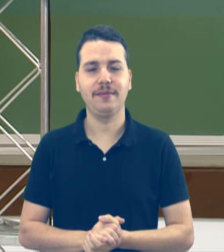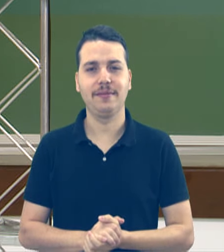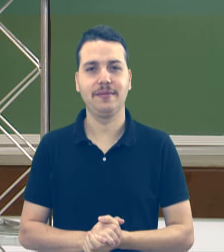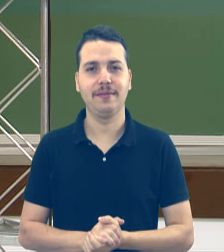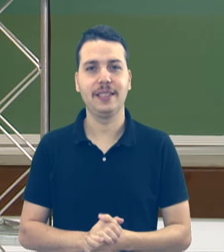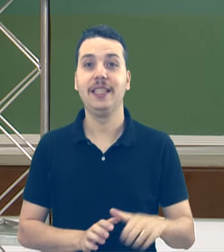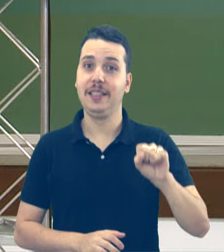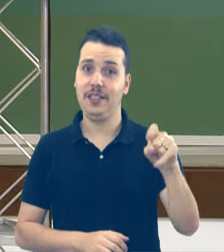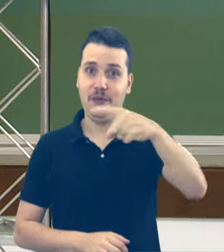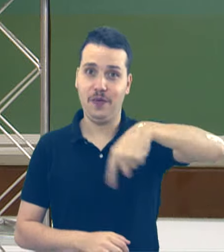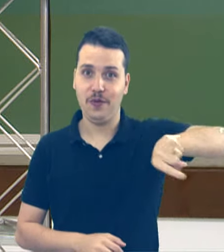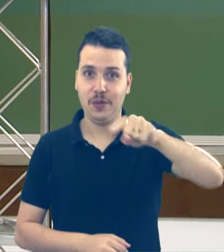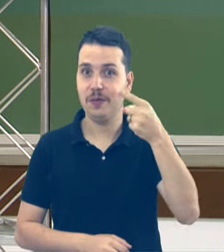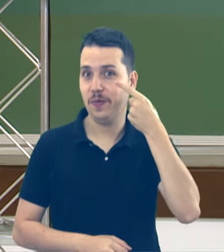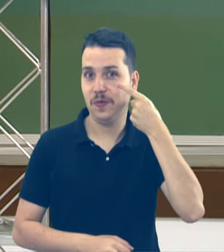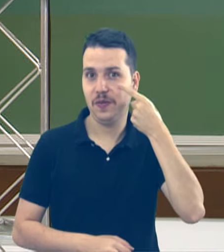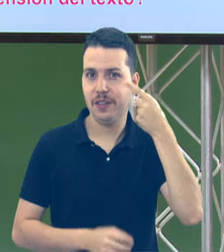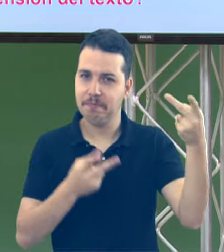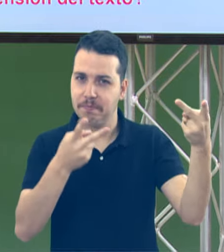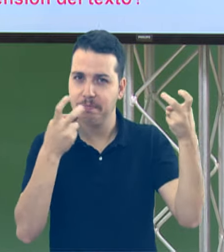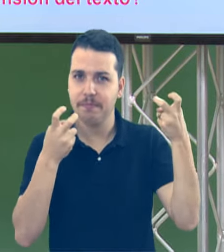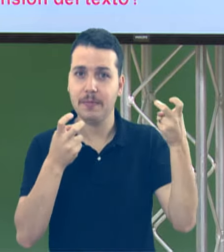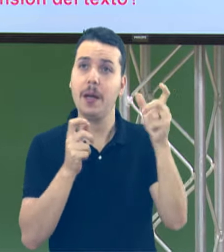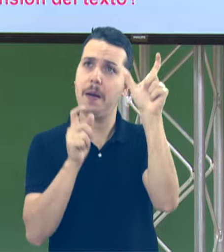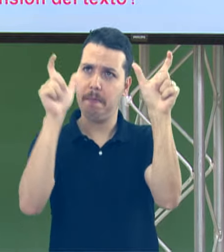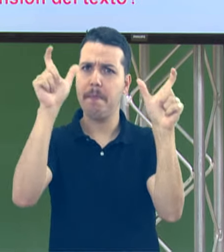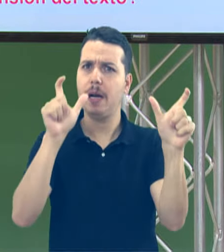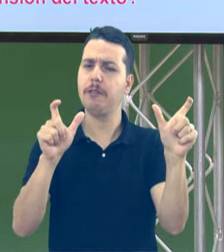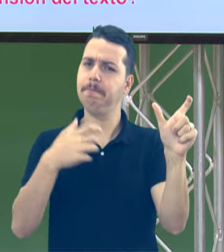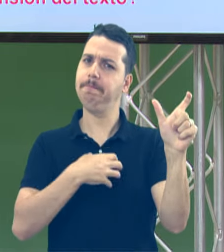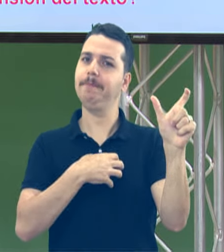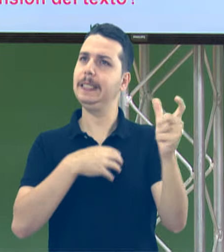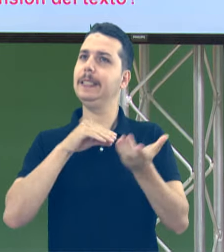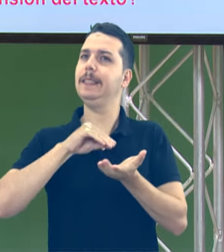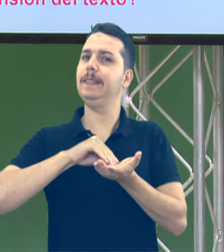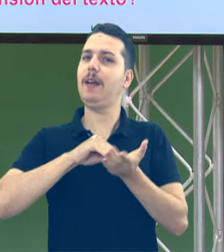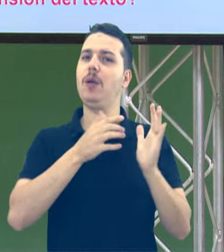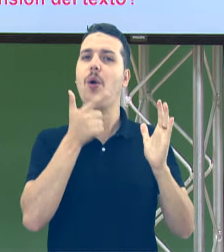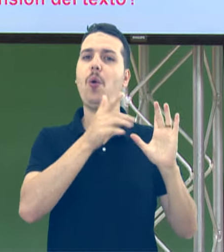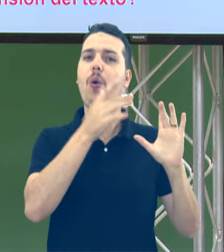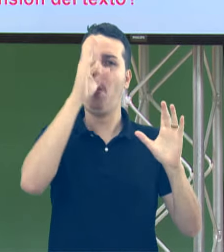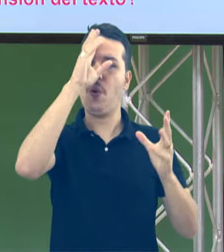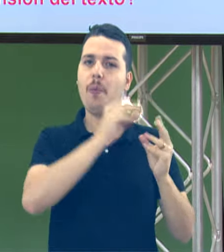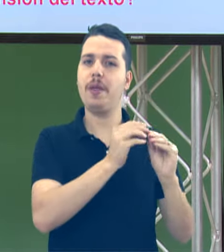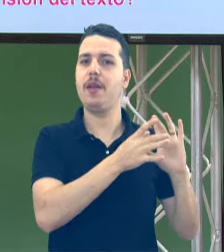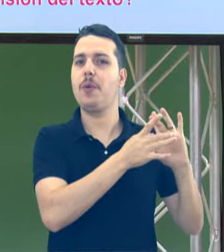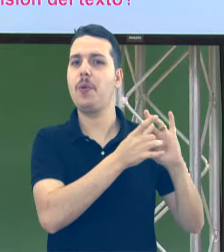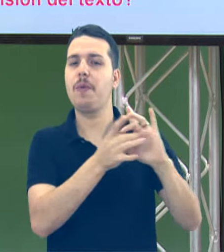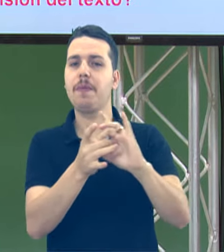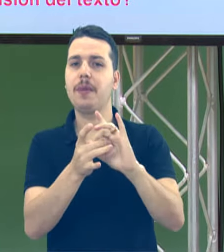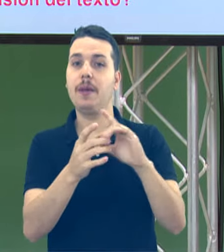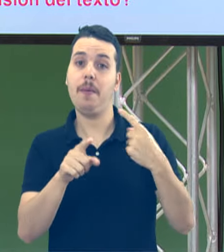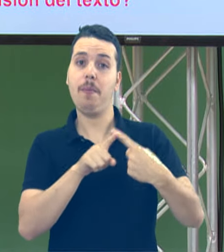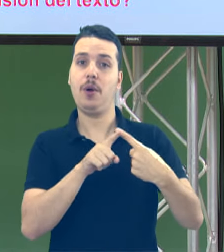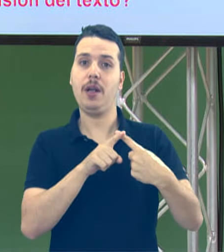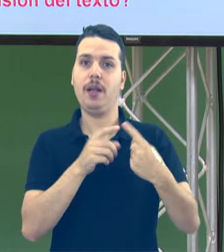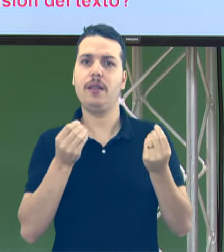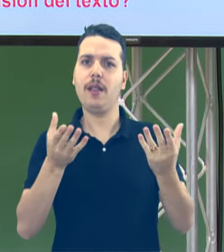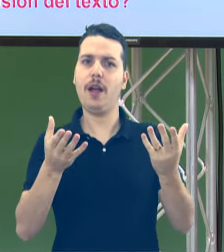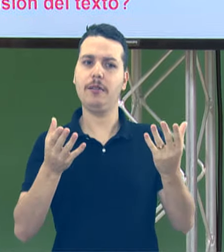Observarem, estas palavras fazem sim falta ao contexto. Por quê? Porque elas enriquecem o